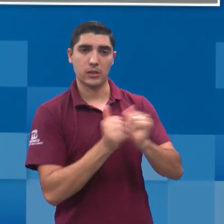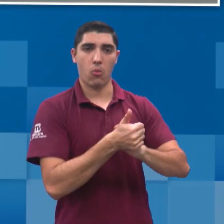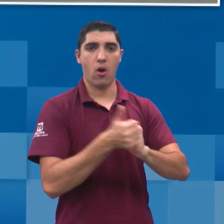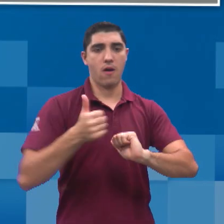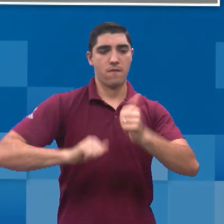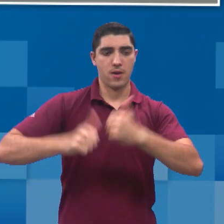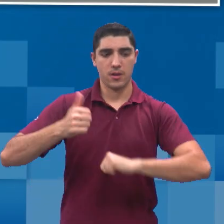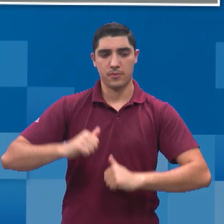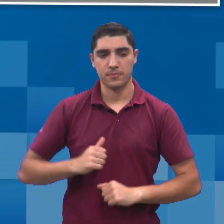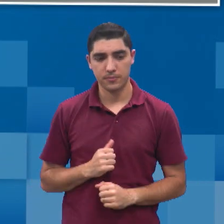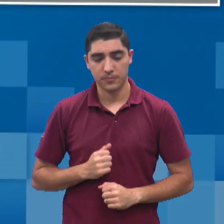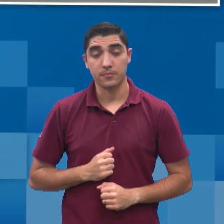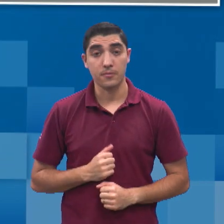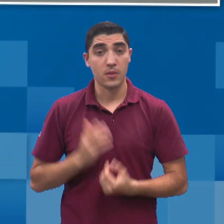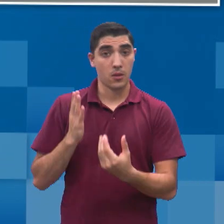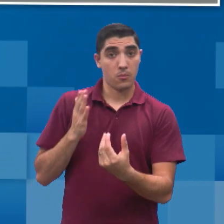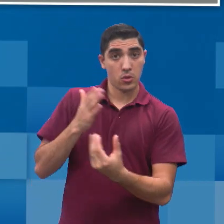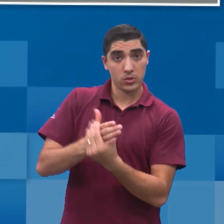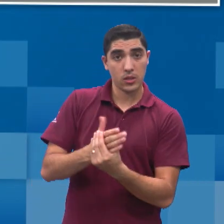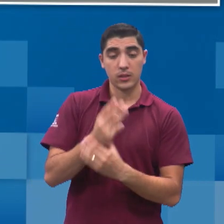Esportes. Processo número